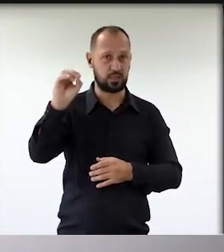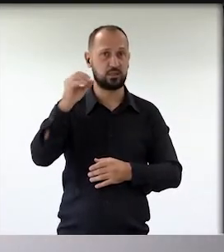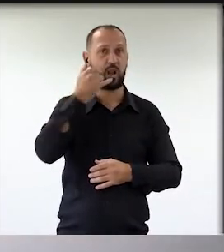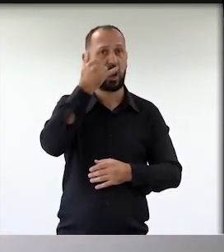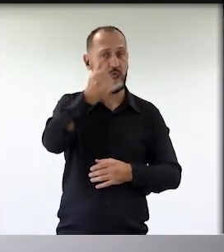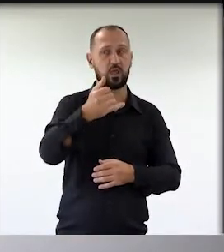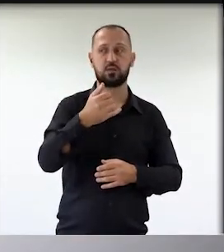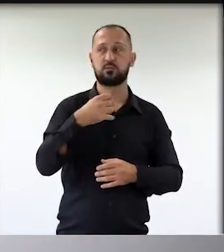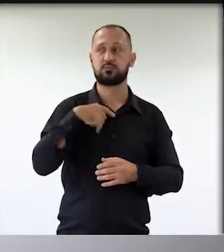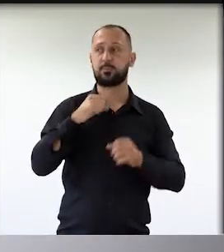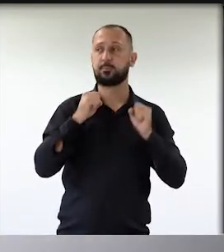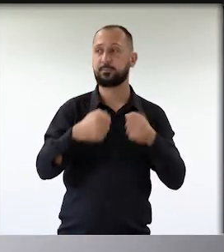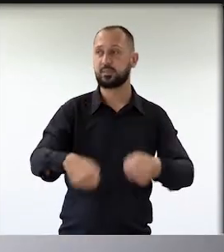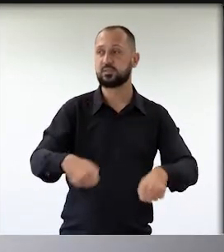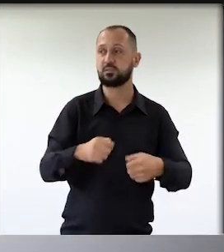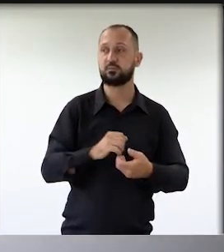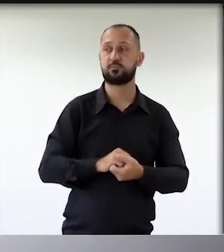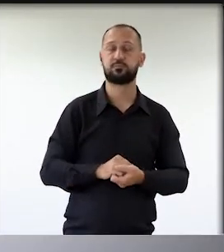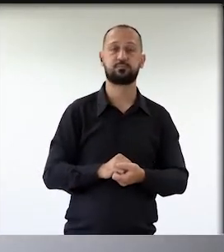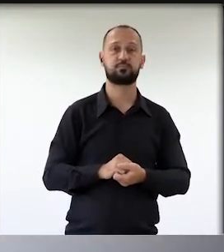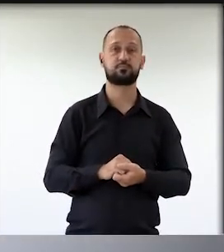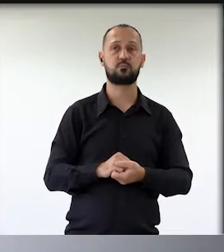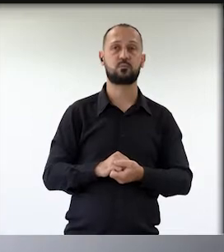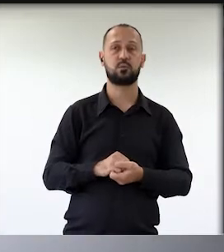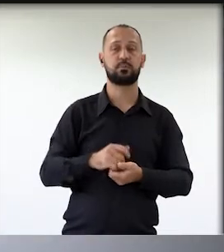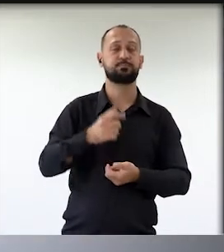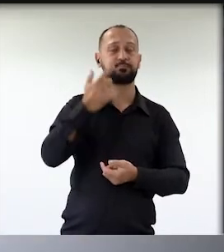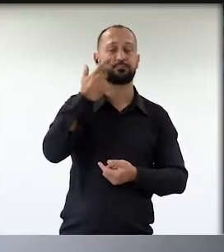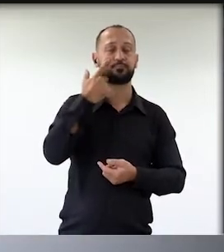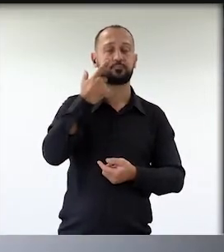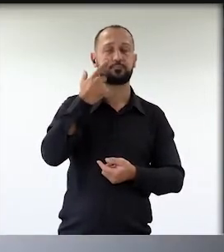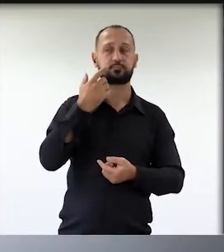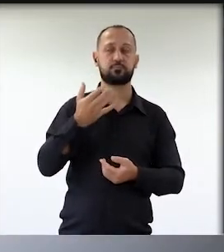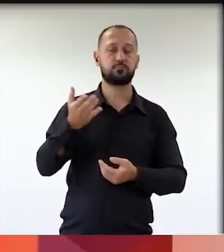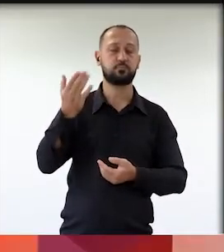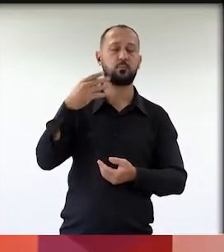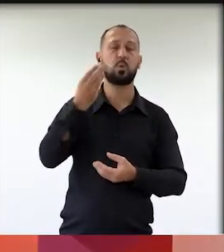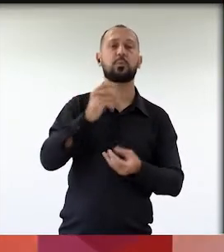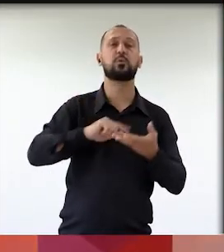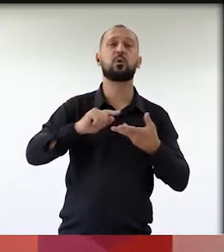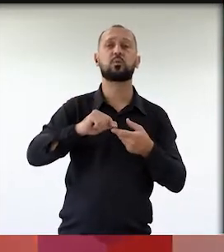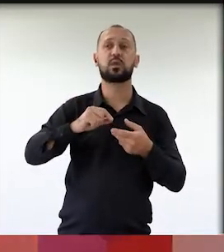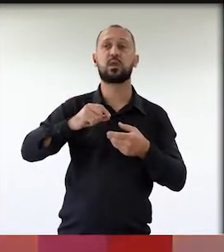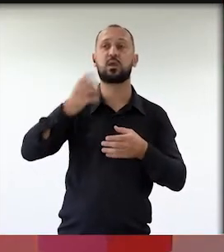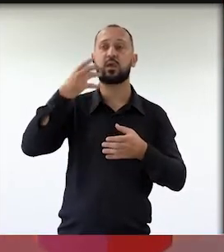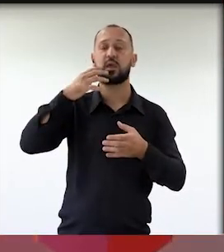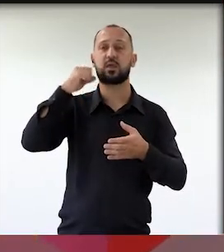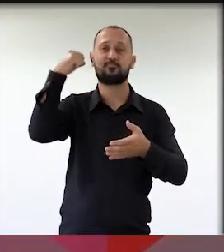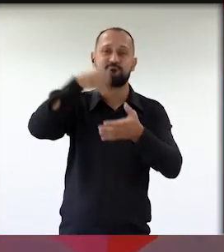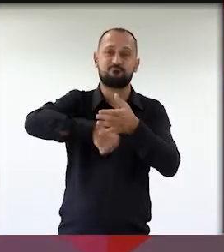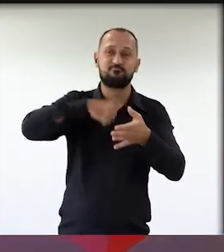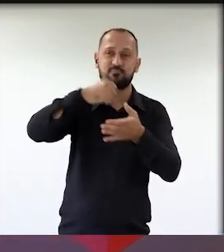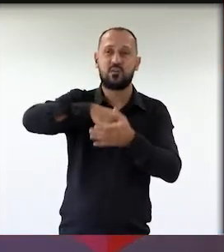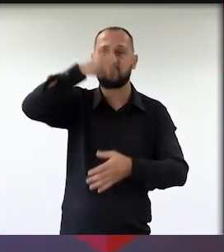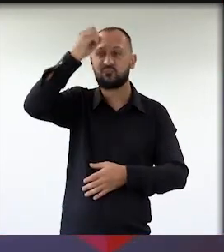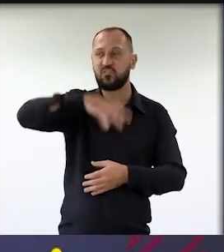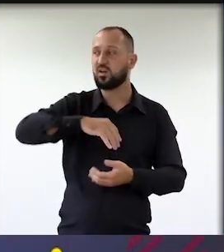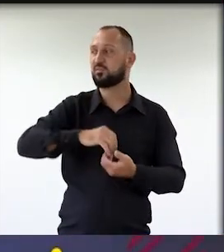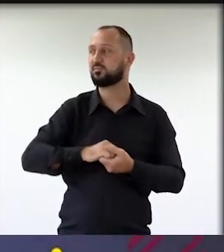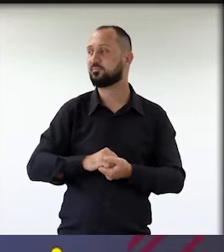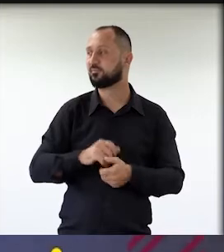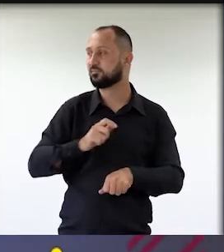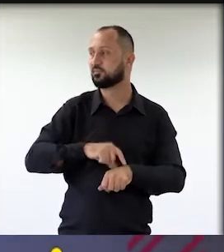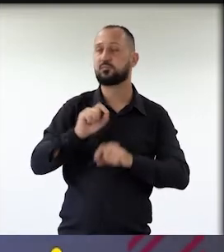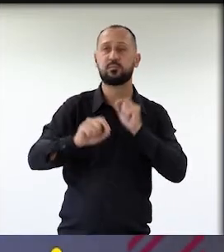fácil, enfim, que se passe adiante. Né? Uma outra coisa que a gente tem visto muito é a questão da violência dentro de